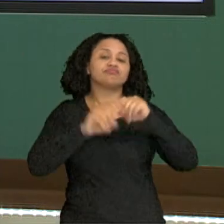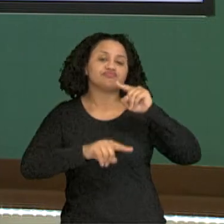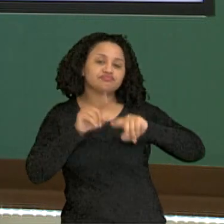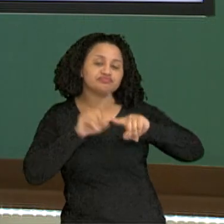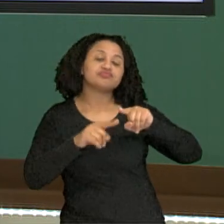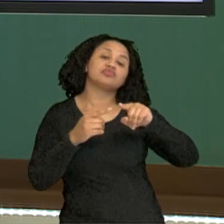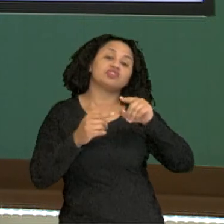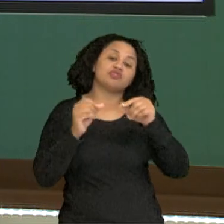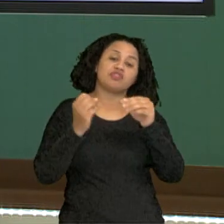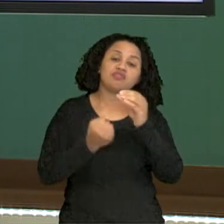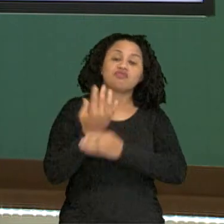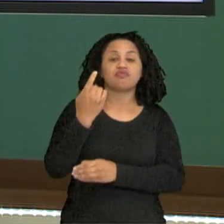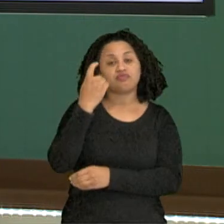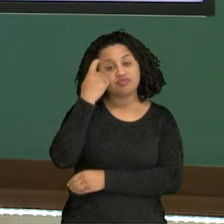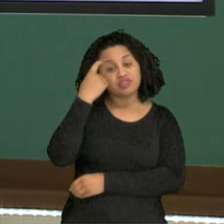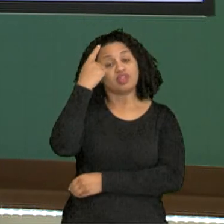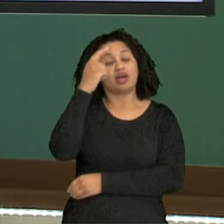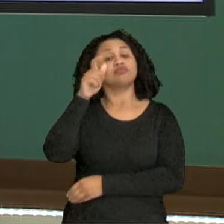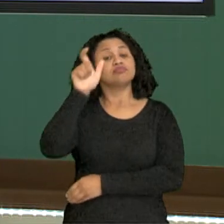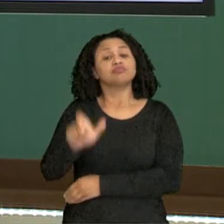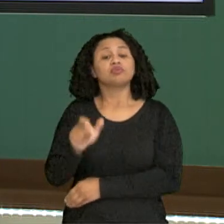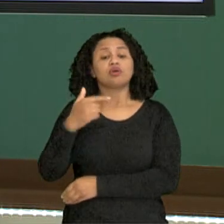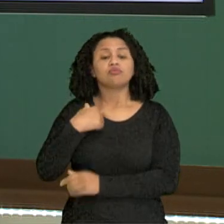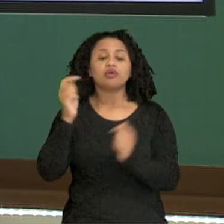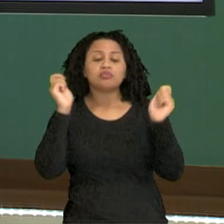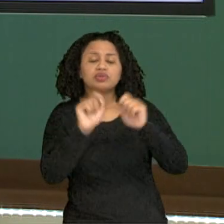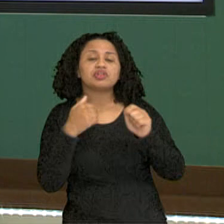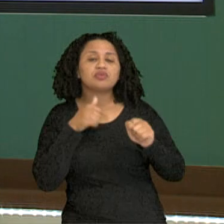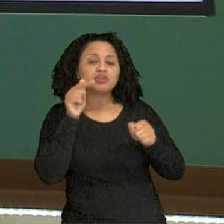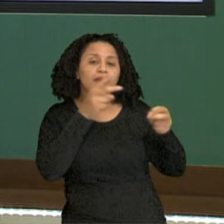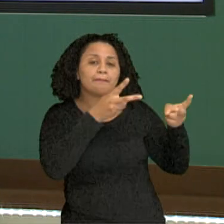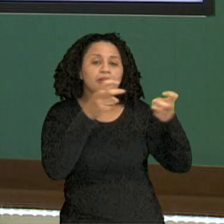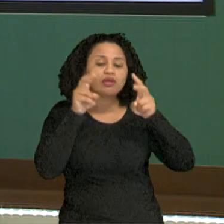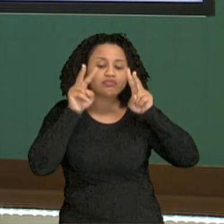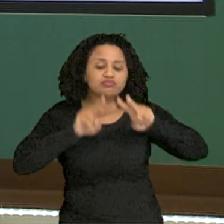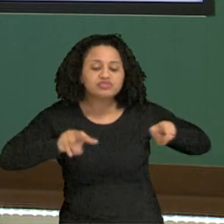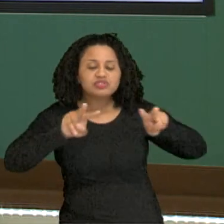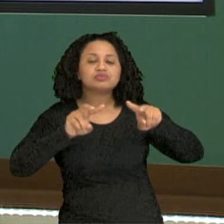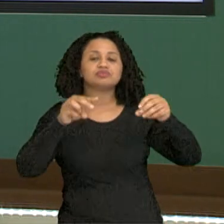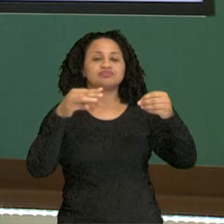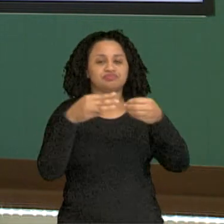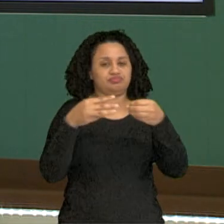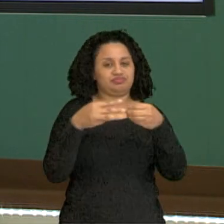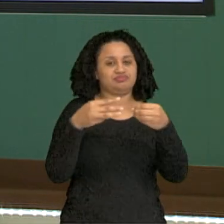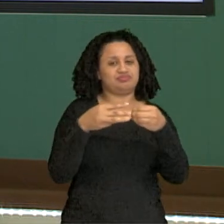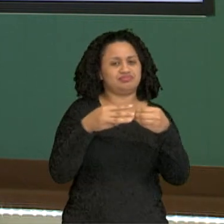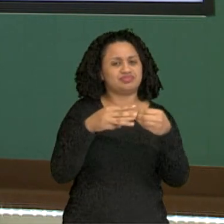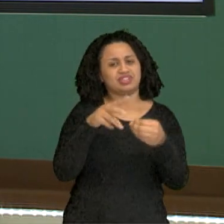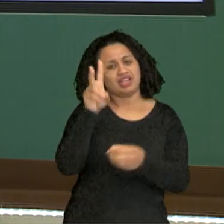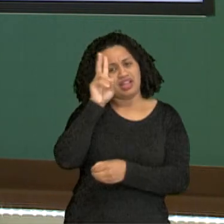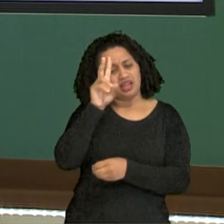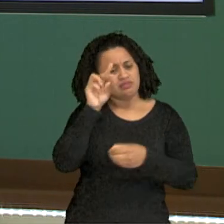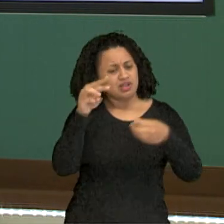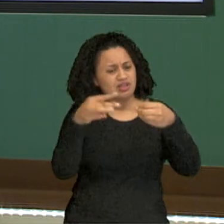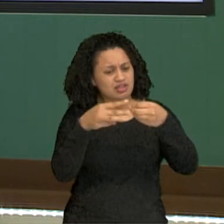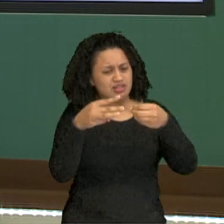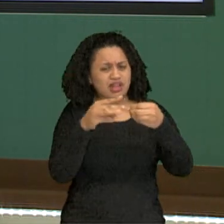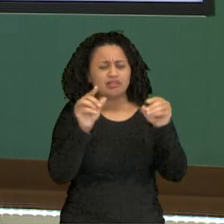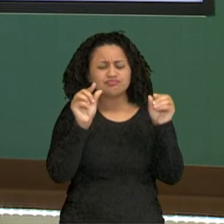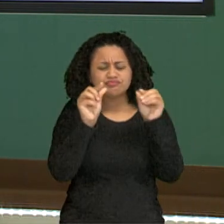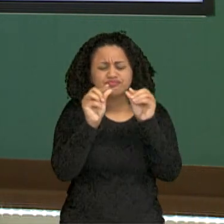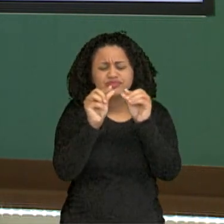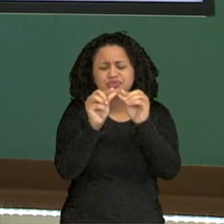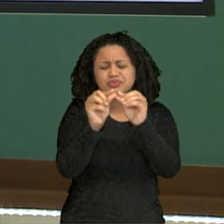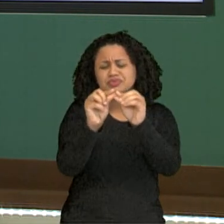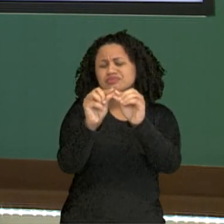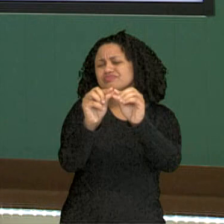foi construído pelo homem para poder visualizar essas células. Lembram? A célula é muito pequena,